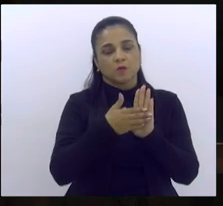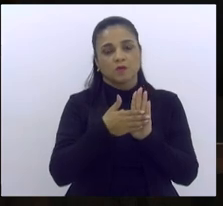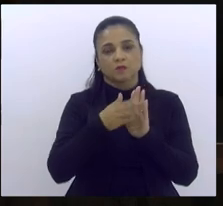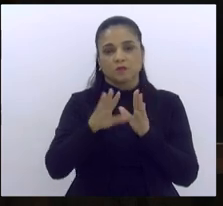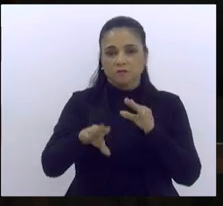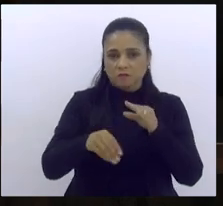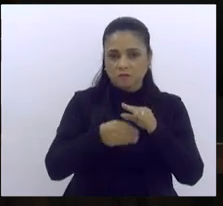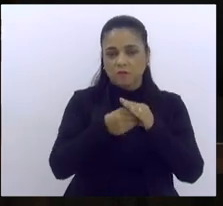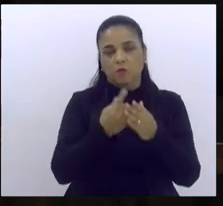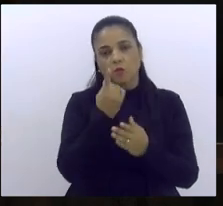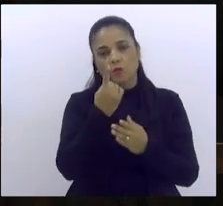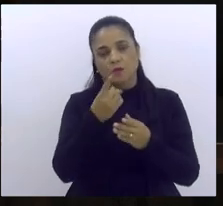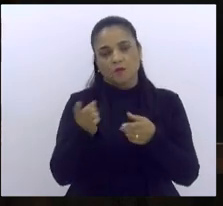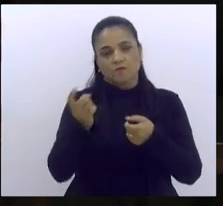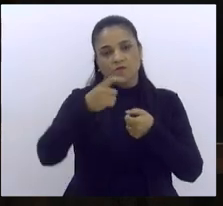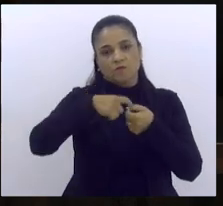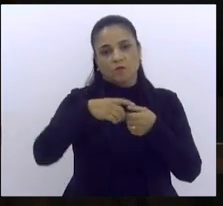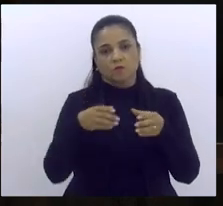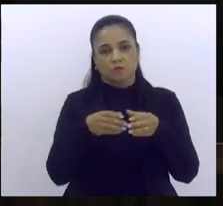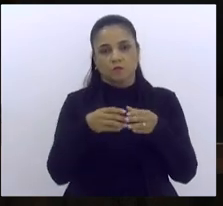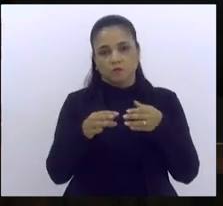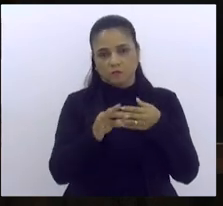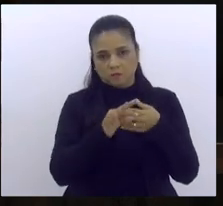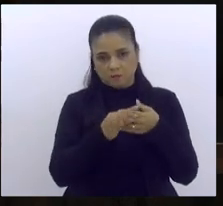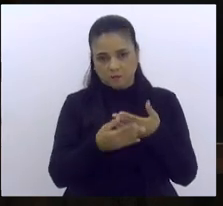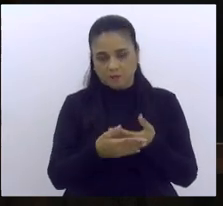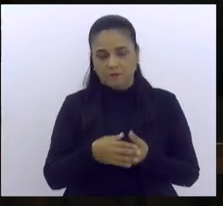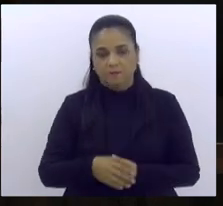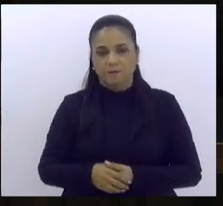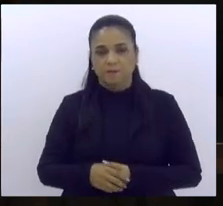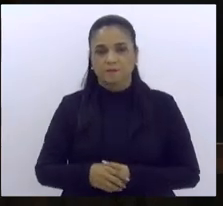recebeu 1 emenda e retorna às comissões técnicas.